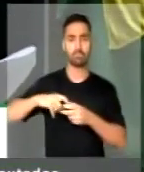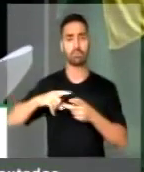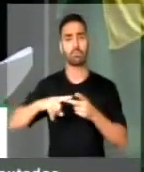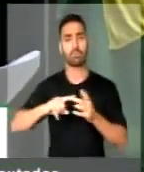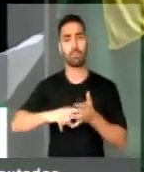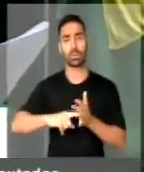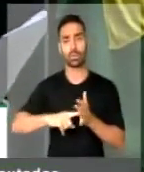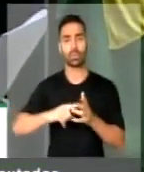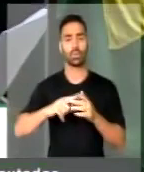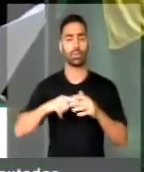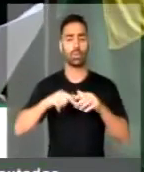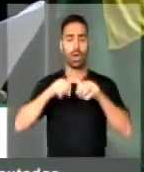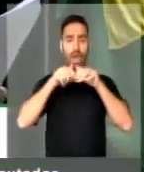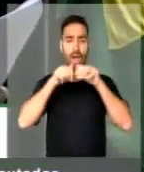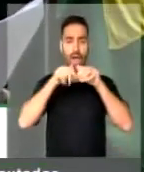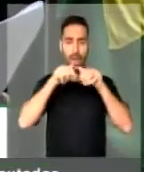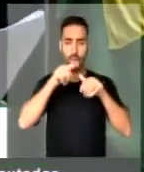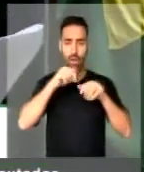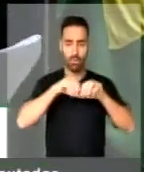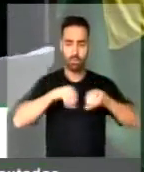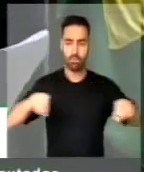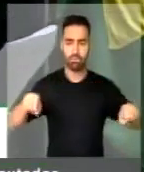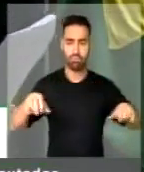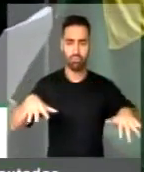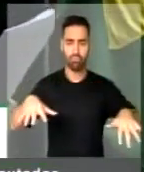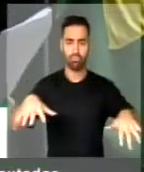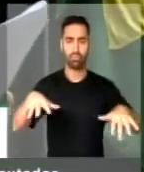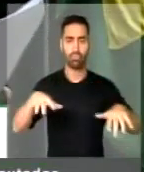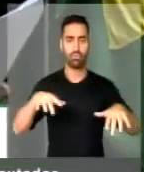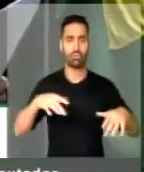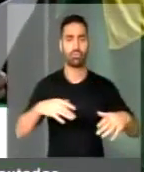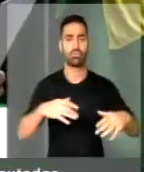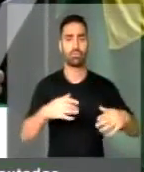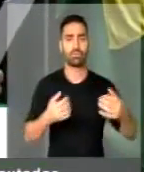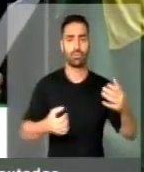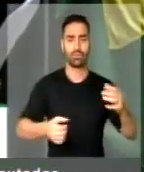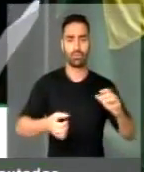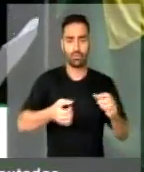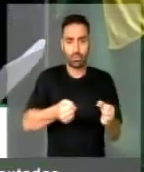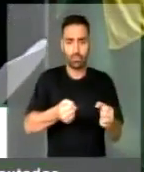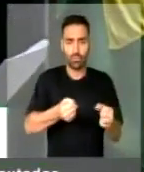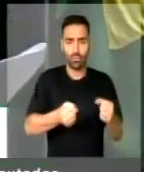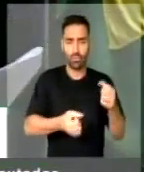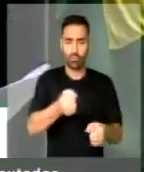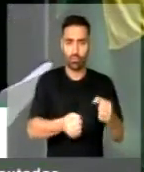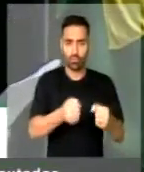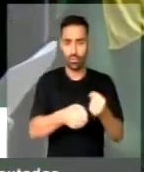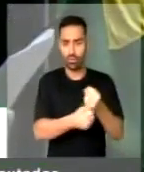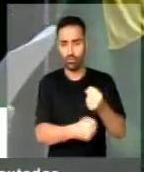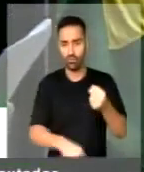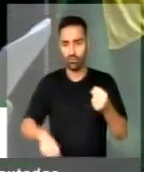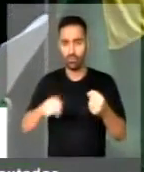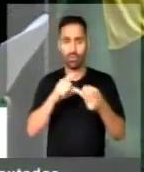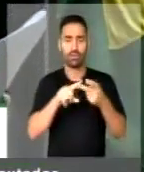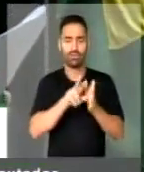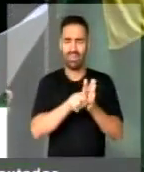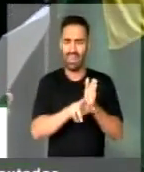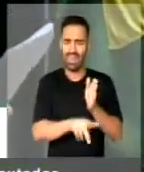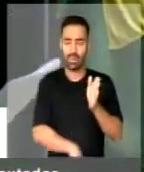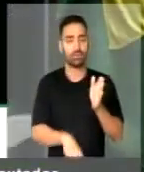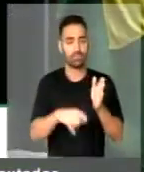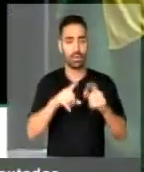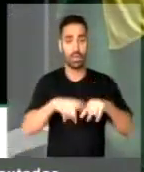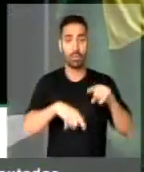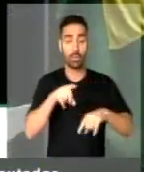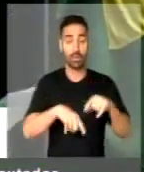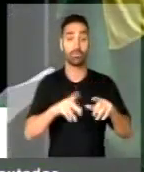equipamentos de irrigação, caminhões, pulverizadores, ordenhadeiras, plantadeiras, entre outros tantos,